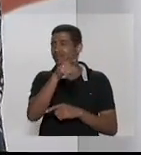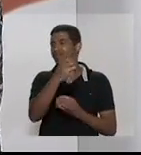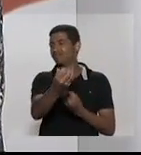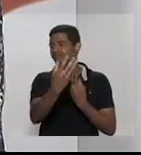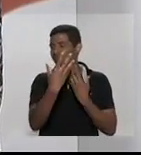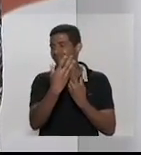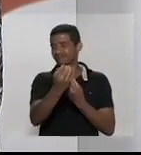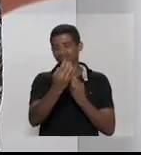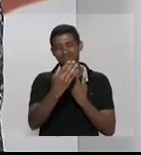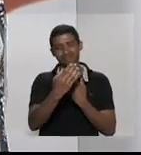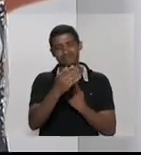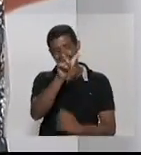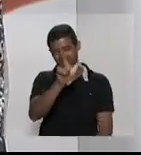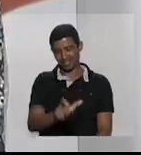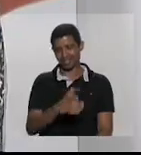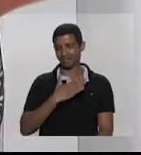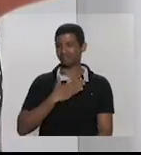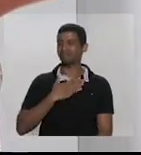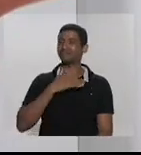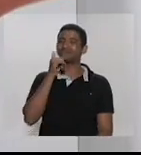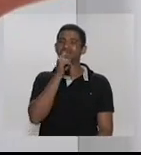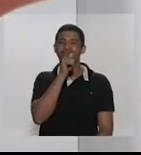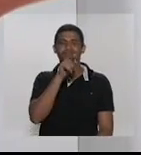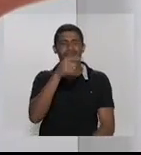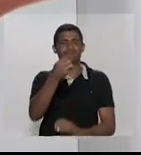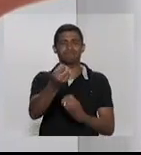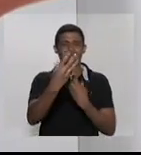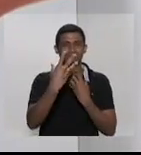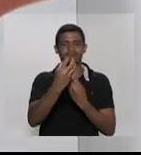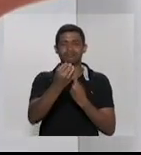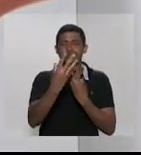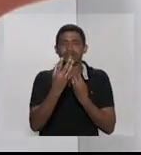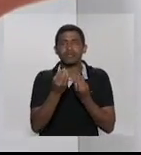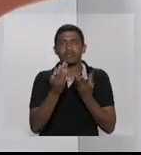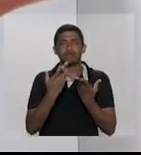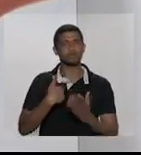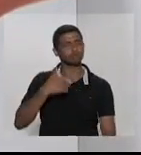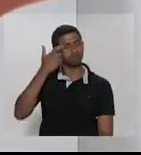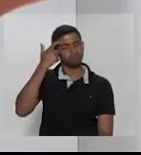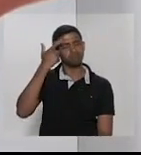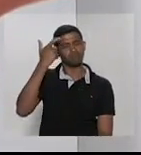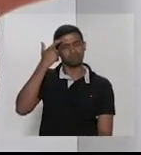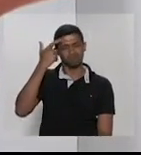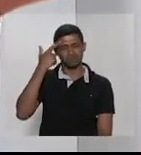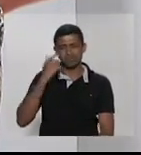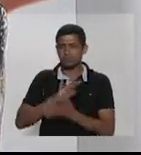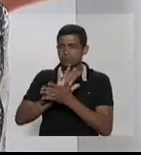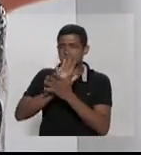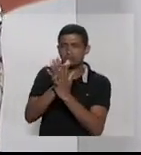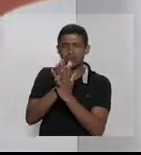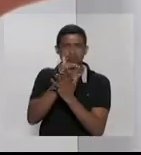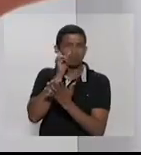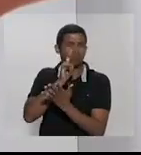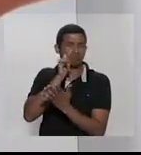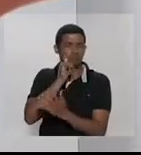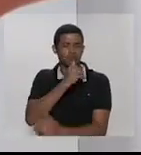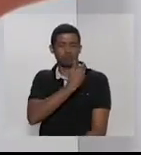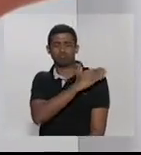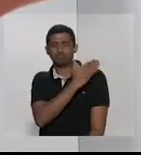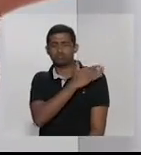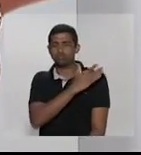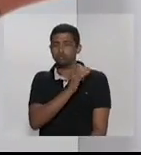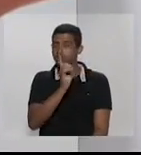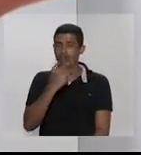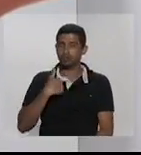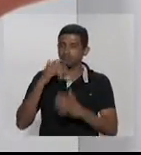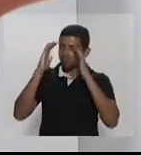mãe é educadora, né? E a minha mãe, ela me educou de uma forma para que eu não fosse um homem machista, por exemplo, para